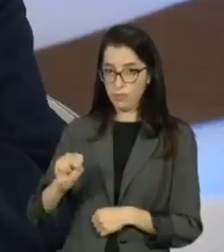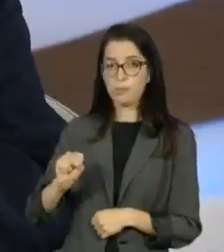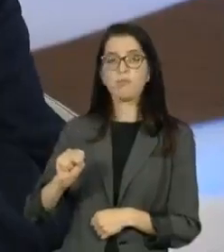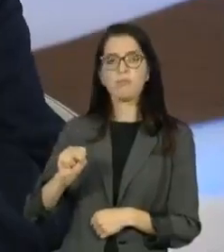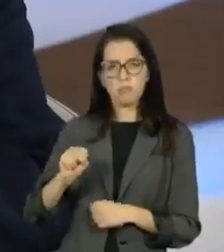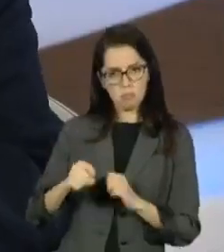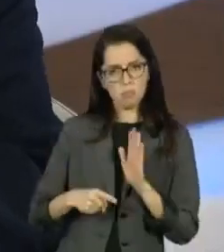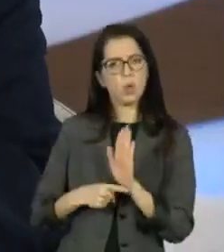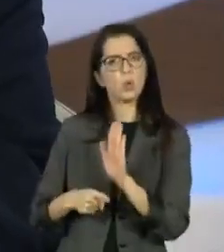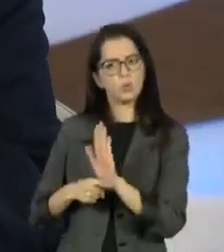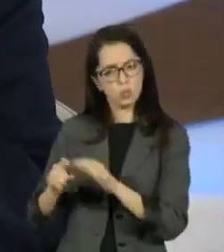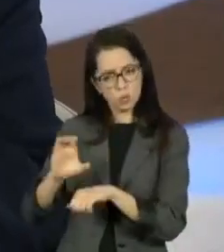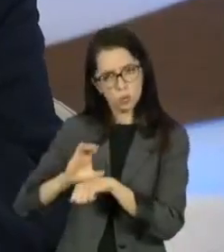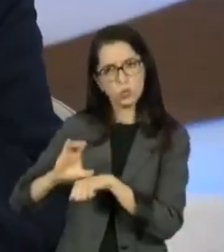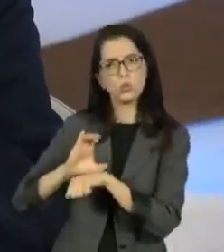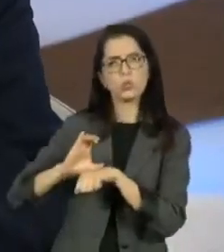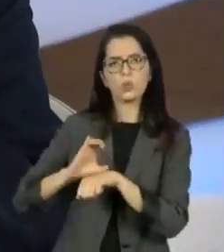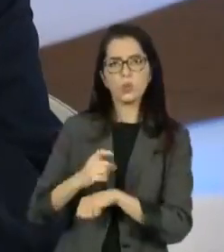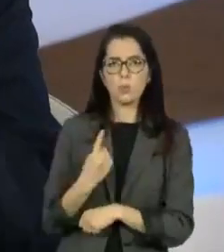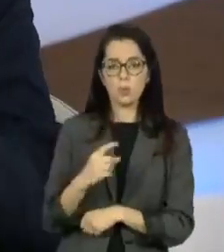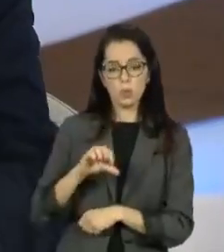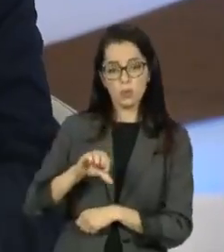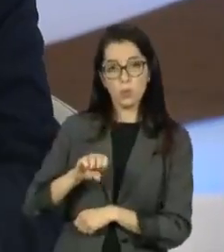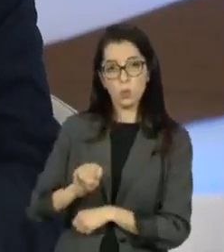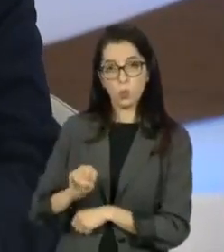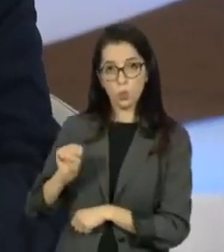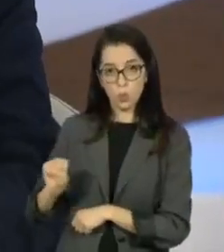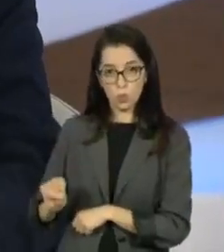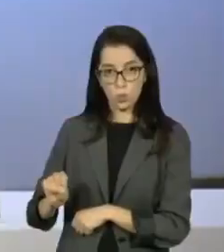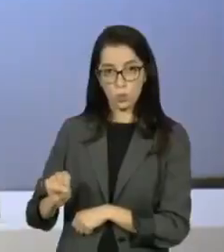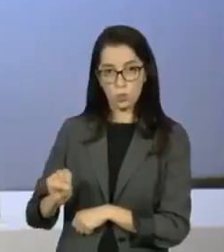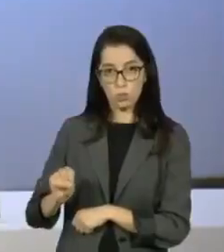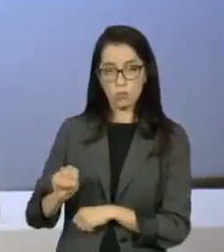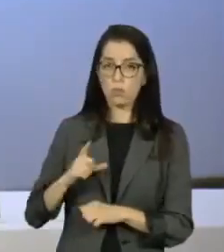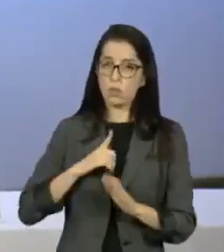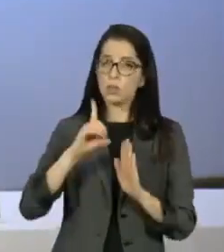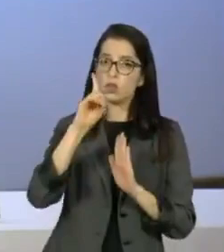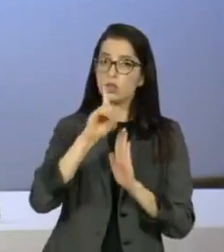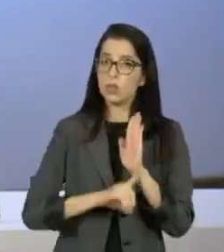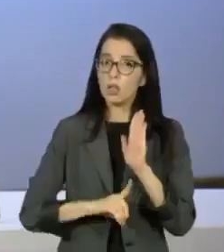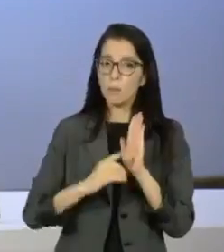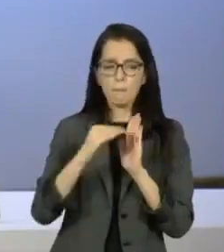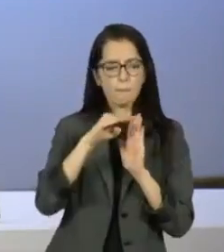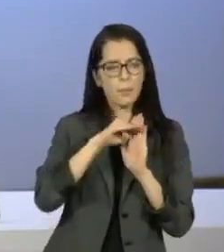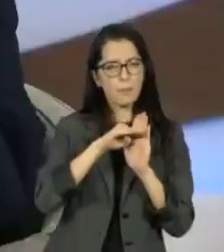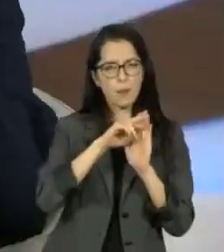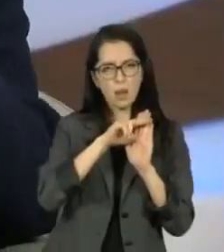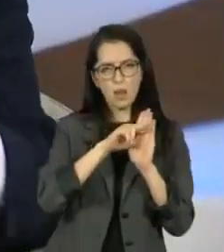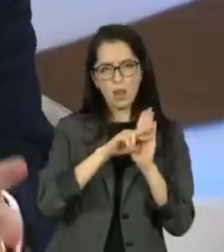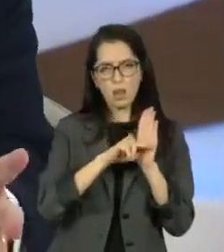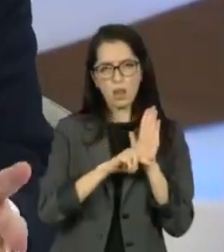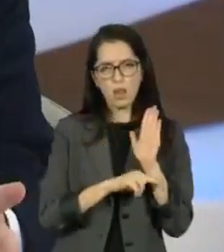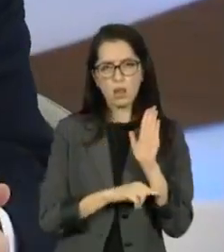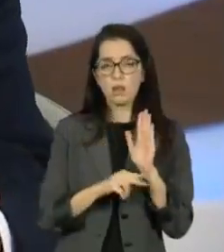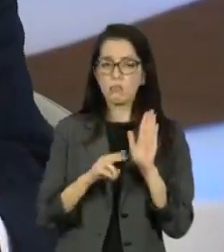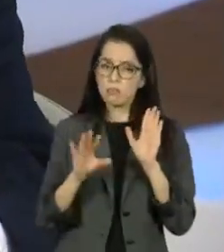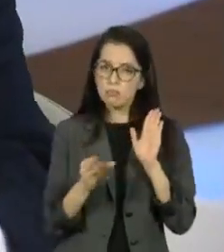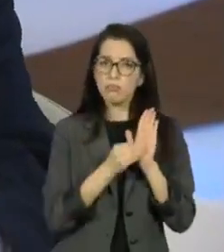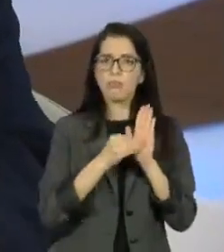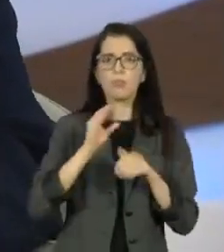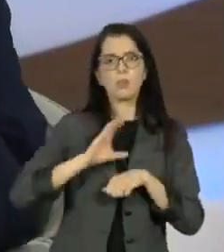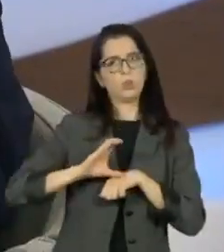em nada, perder nenhum dos direitos garantidos pela Constituição. Eu vejo ainda uma discussão de nova